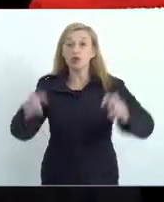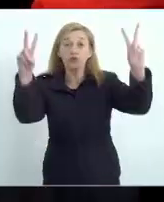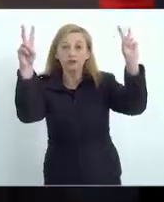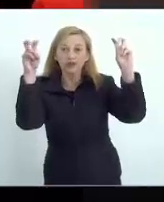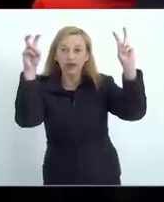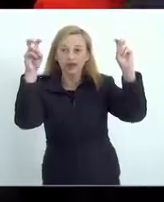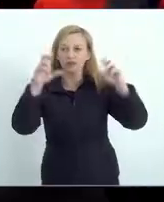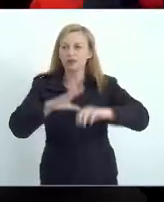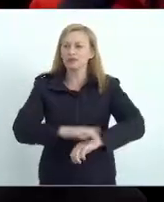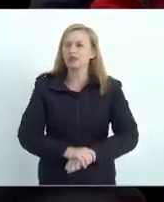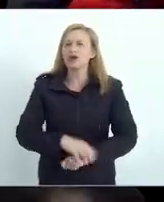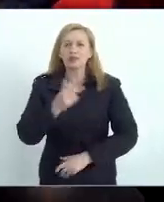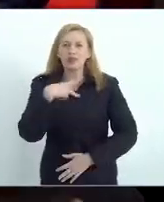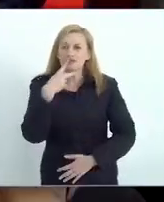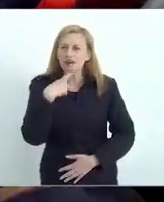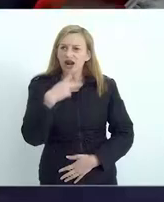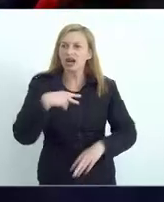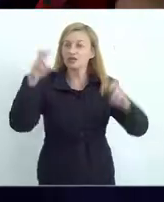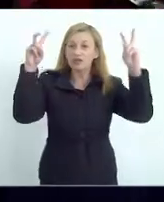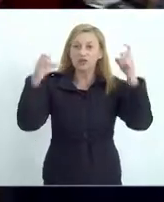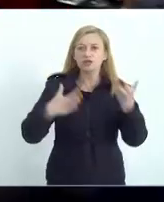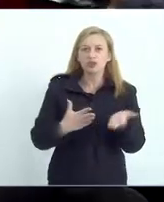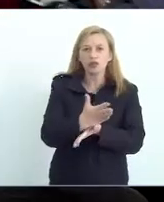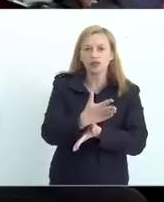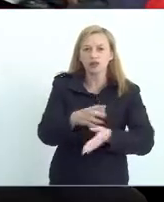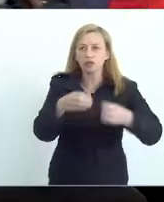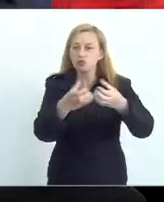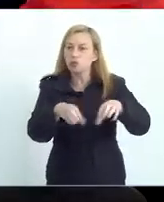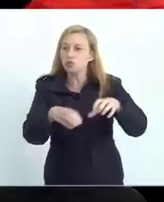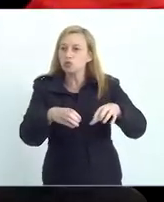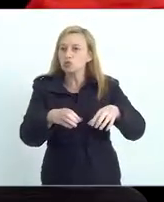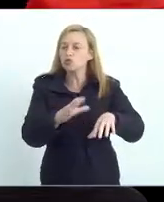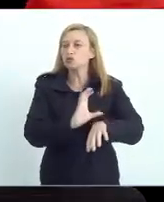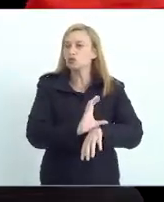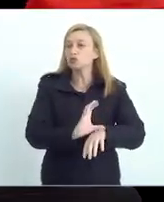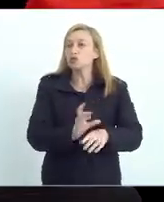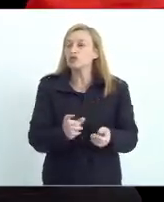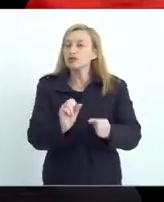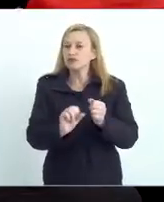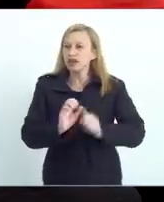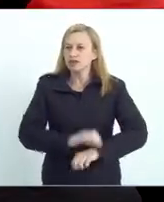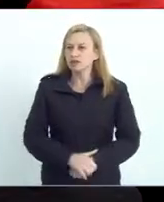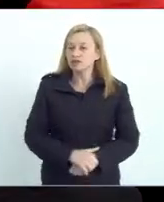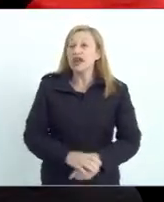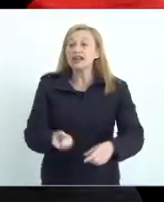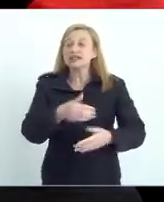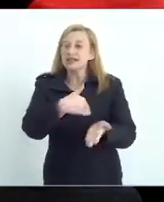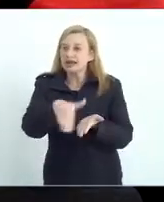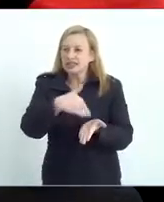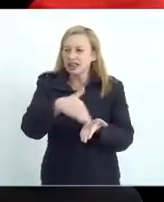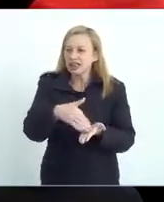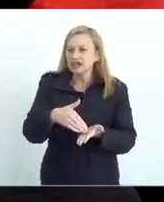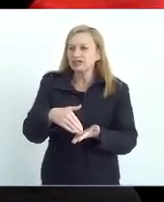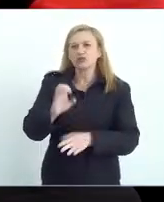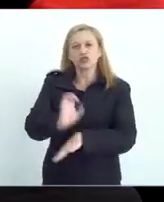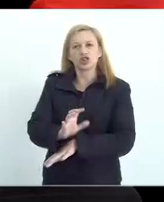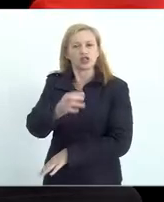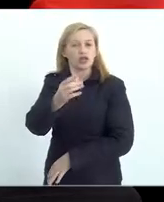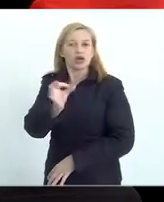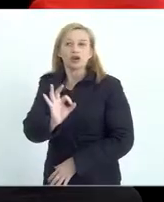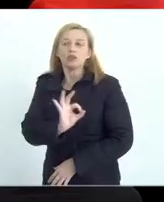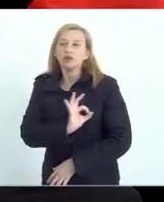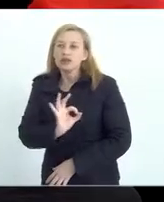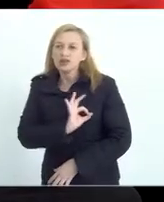tema tratar da questão dos aprovados em concursos públicos realizados pela Secretaria de Estado de polícia militar